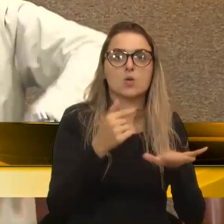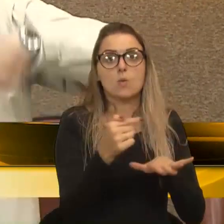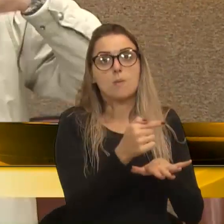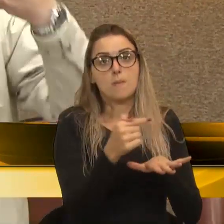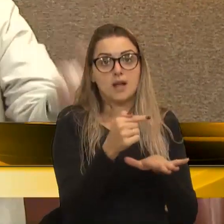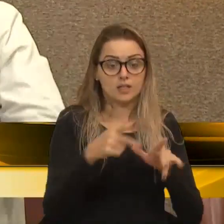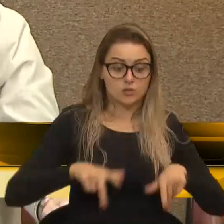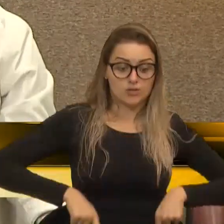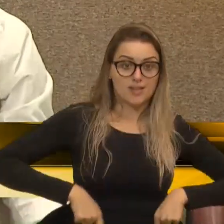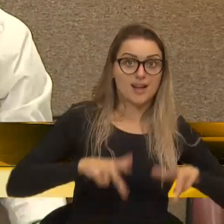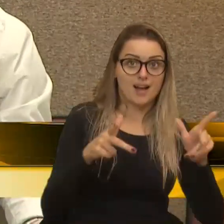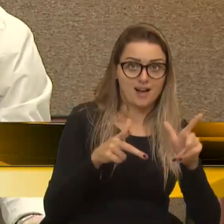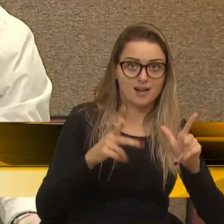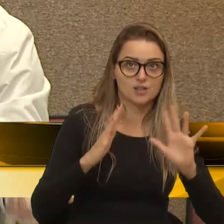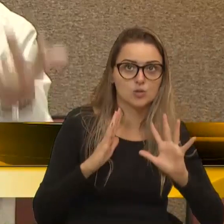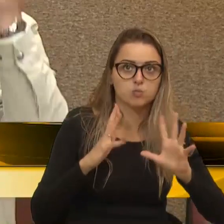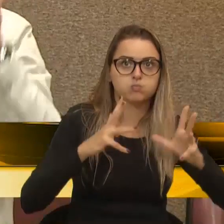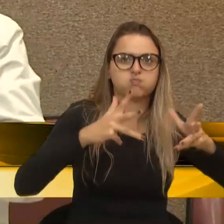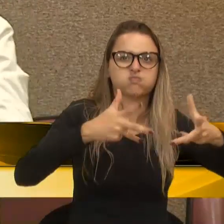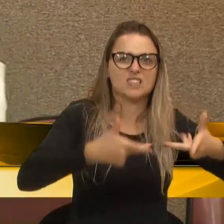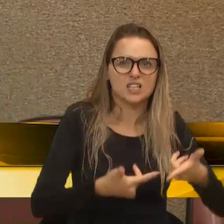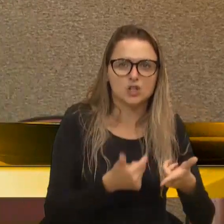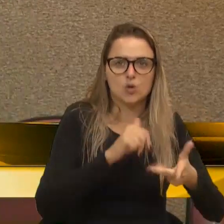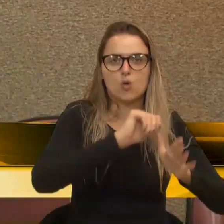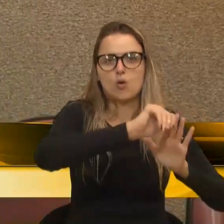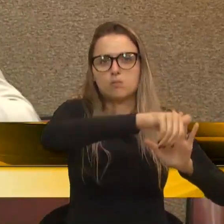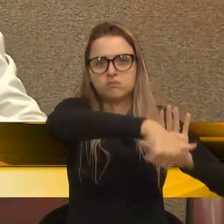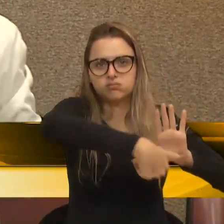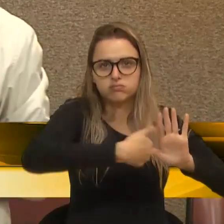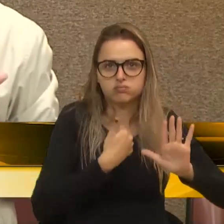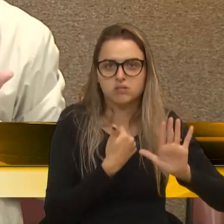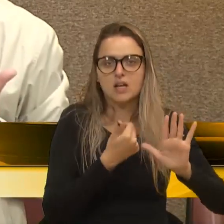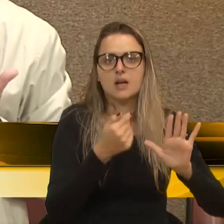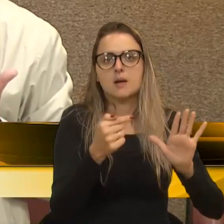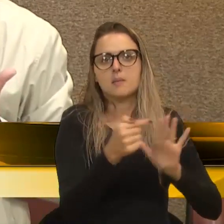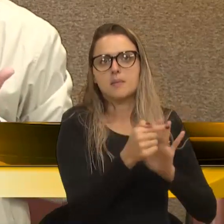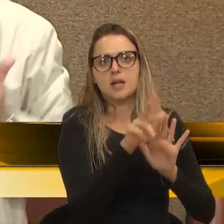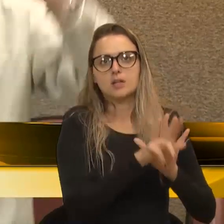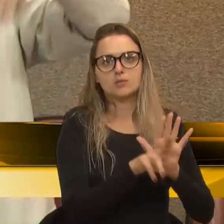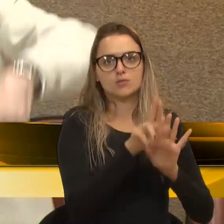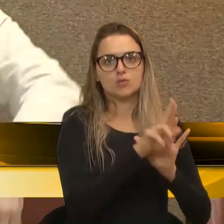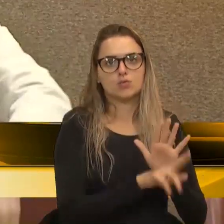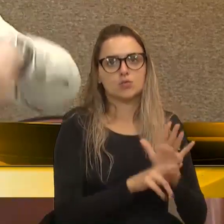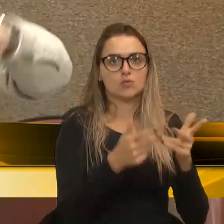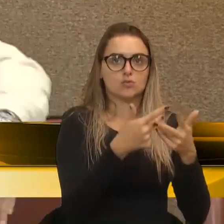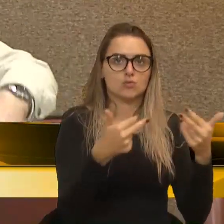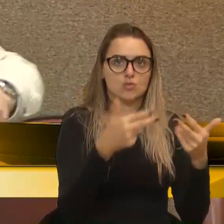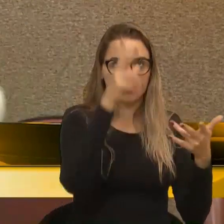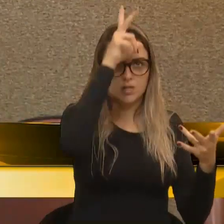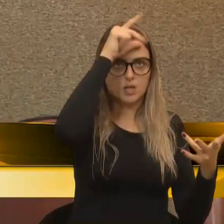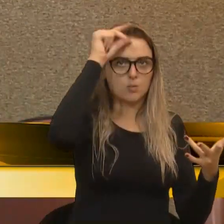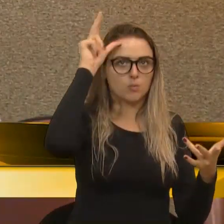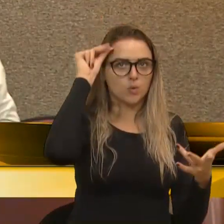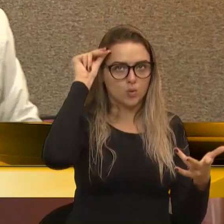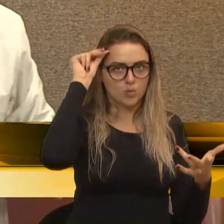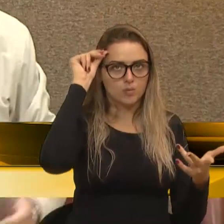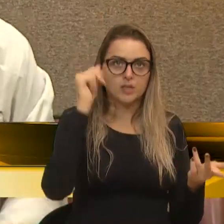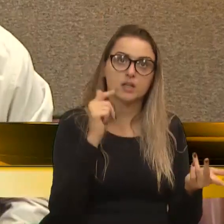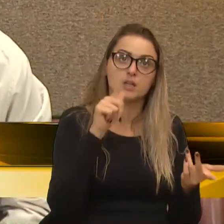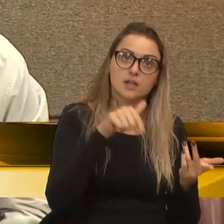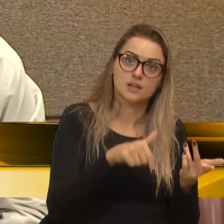custos de implementação de equipamentos públicos, que não são justamente essas